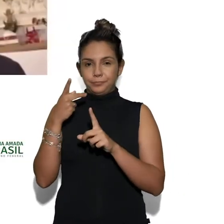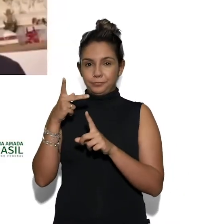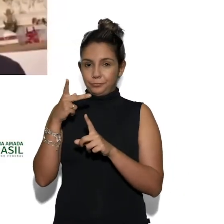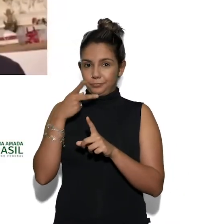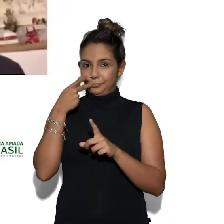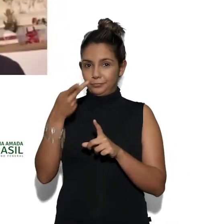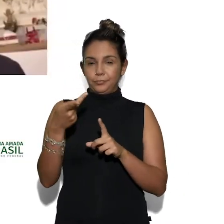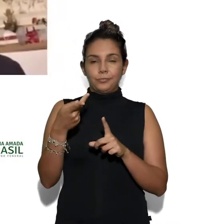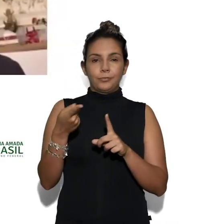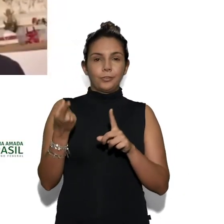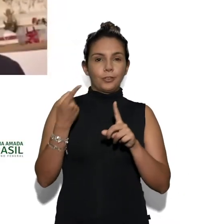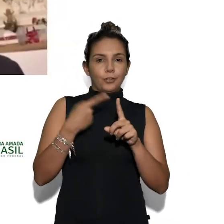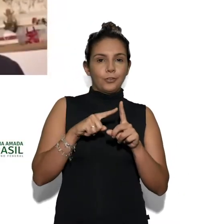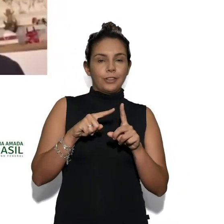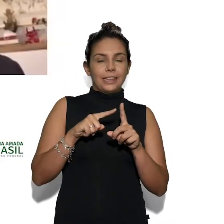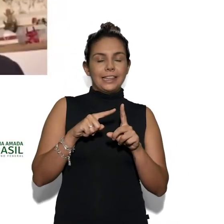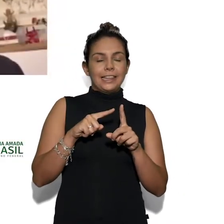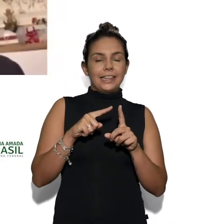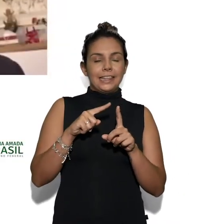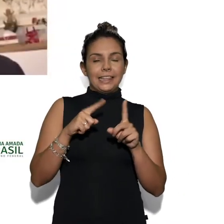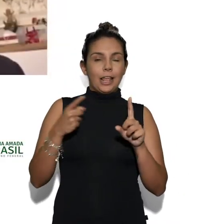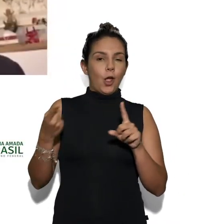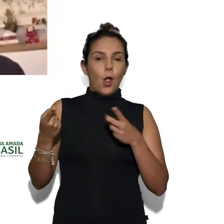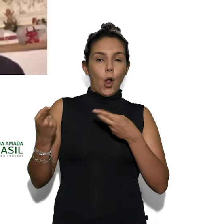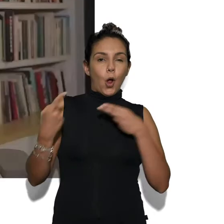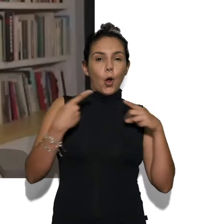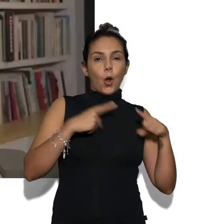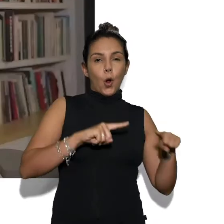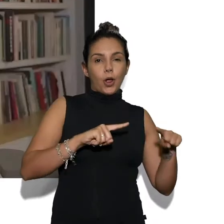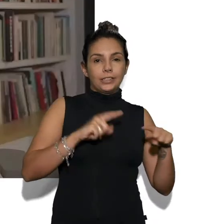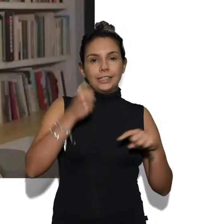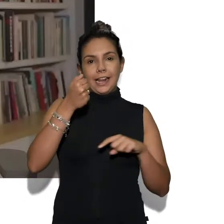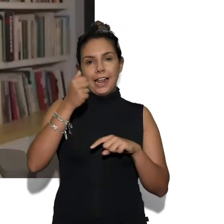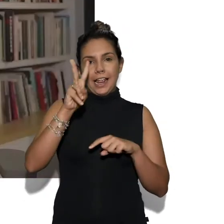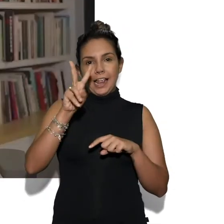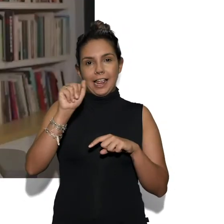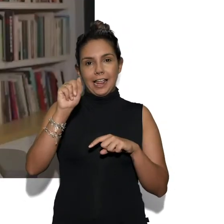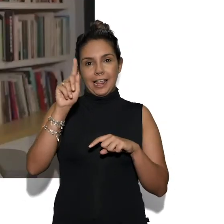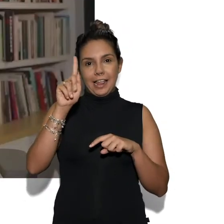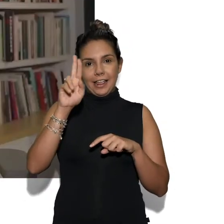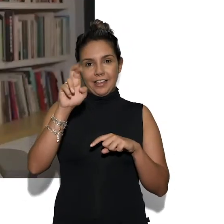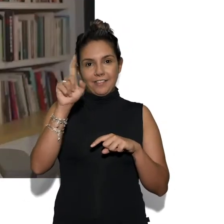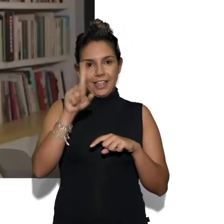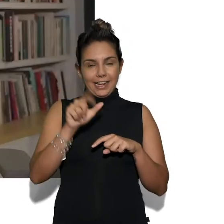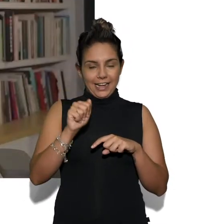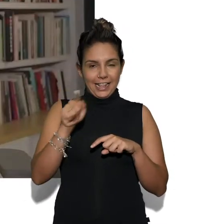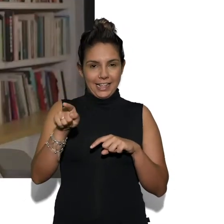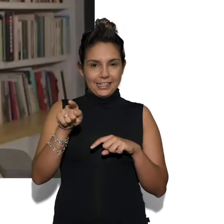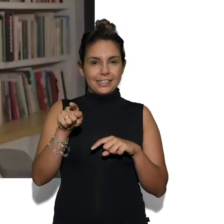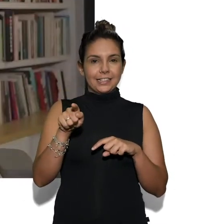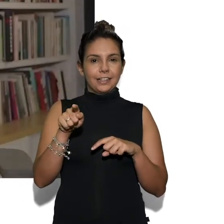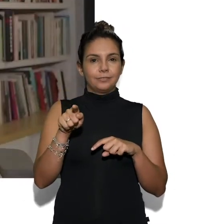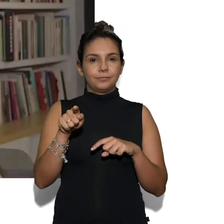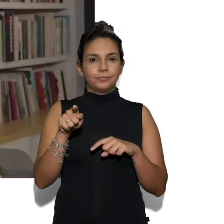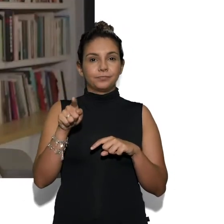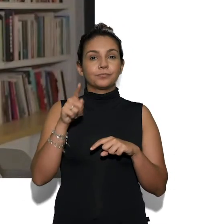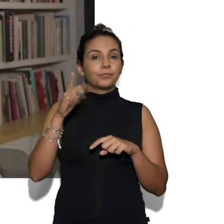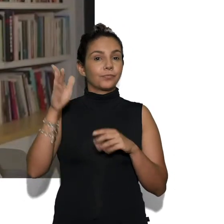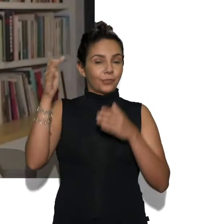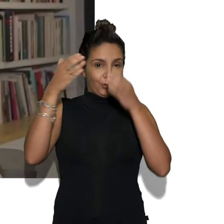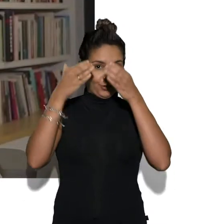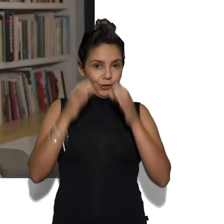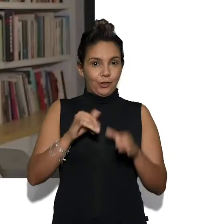da avareza, que é a generosidade, o Jonathan Nicoletti, que era o coordenador lá do FLI